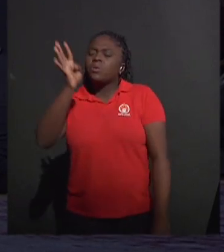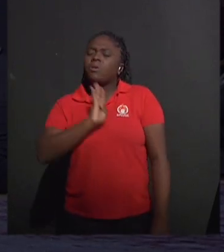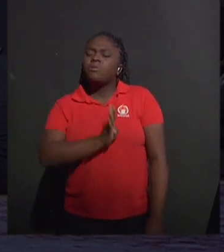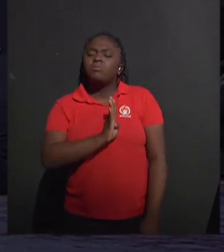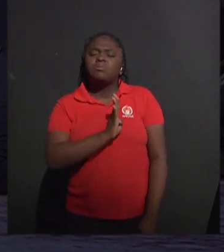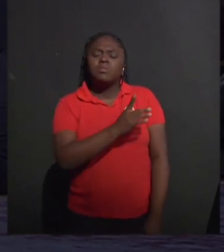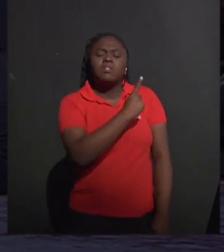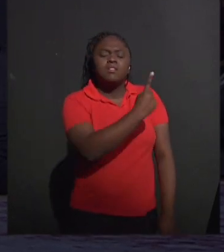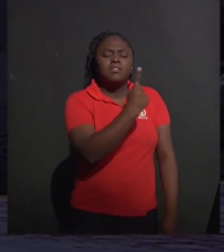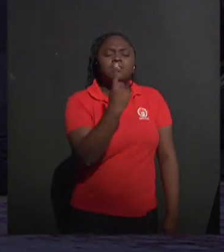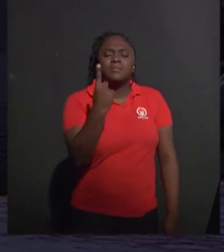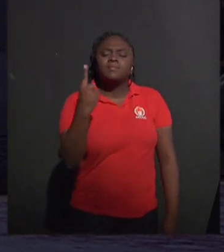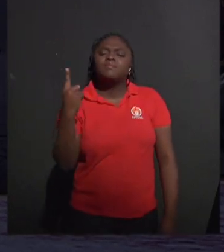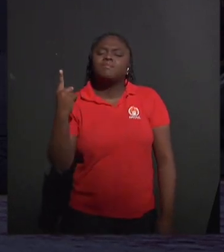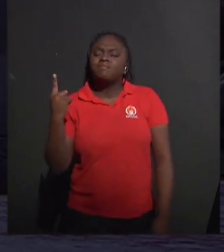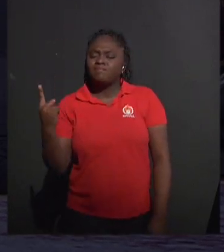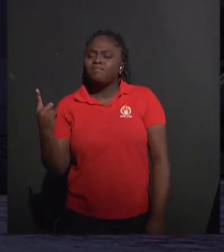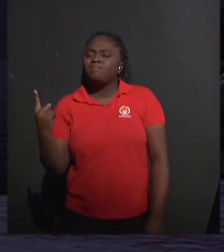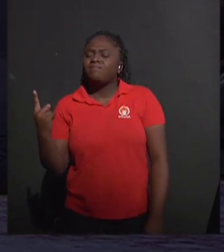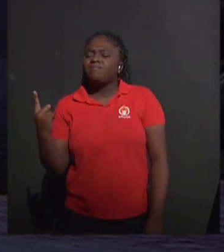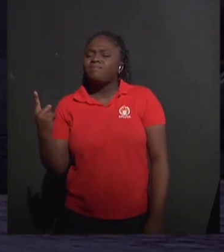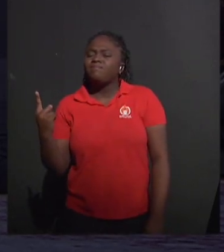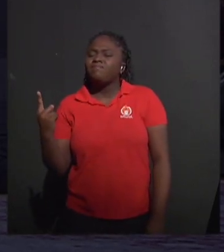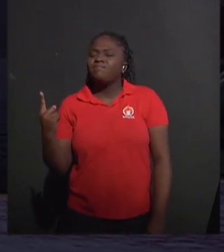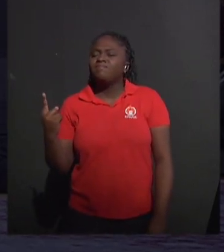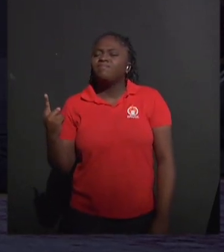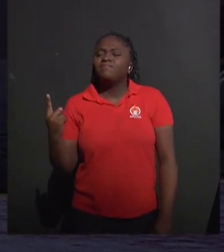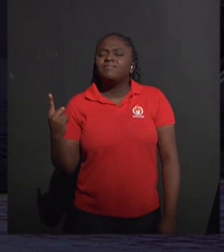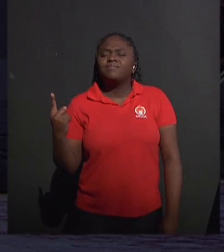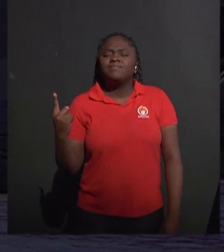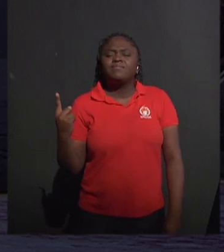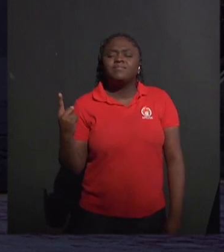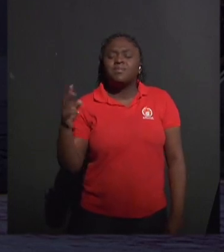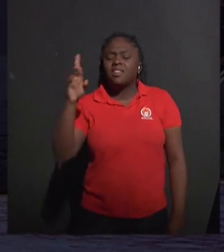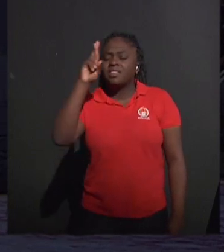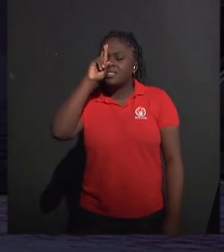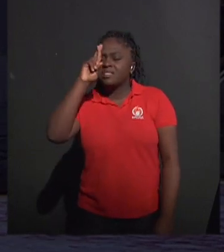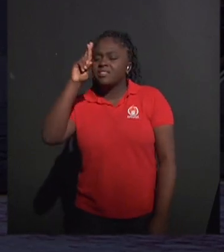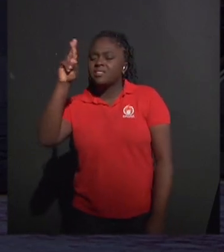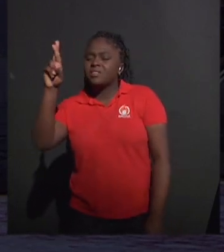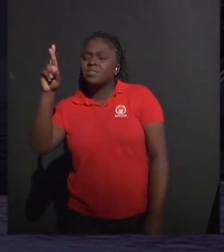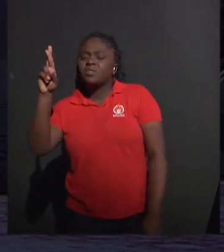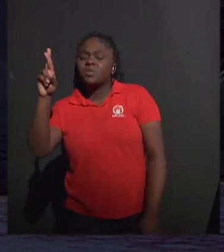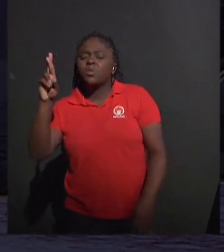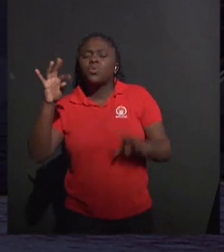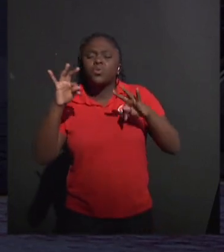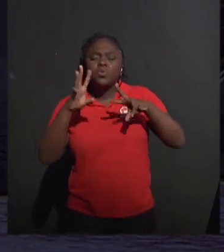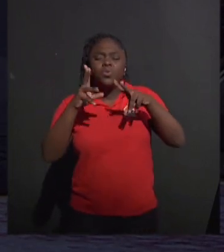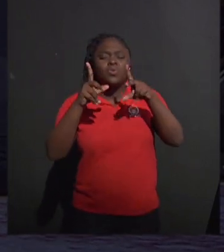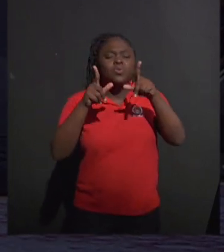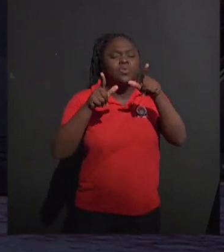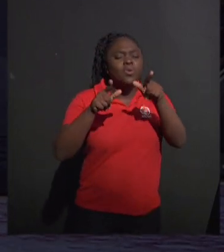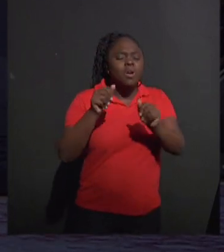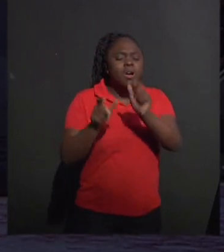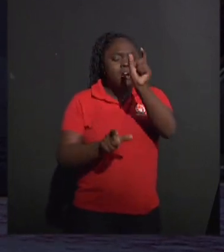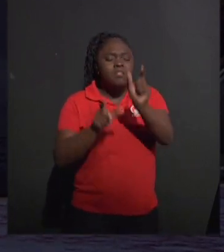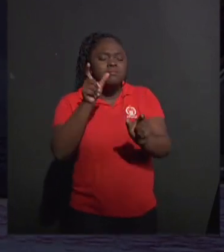corações. Tome, Senhor, todos os ministros do presidente,